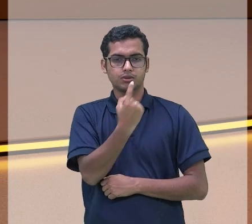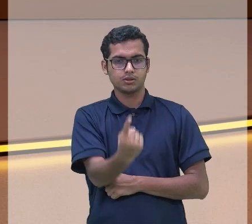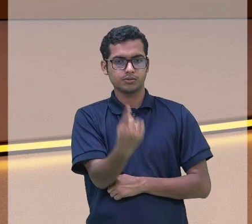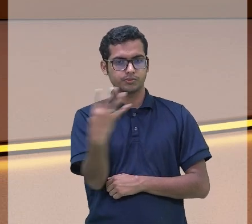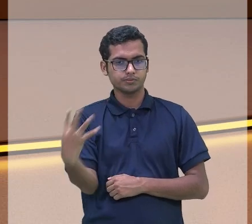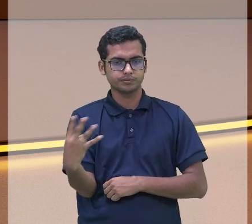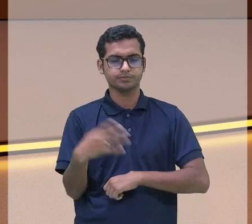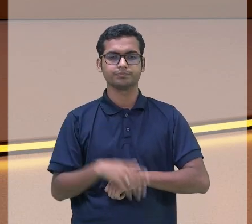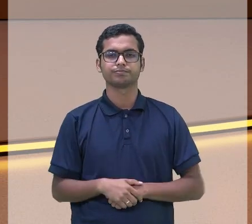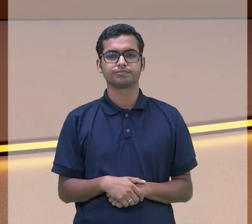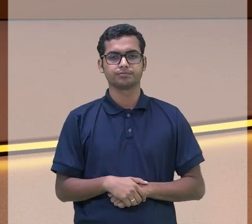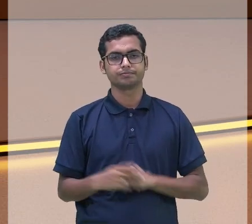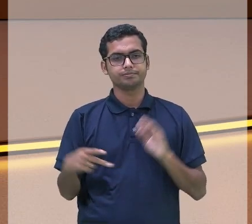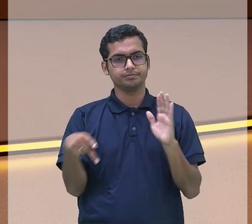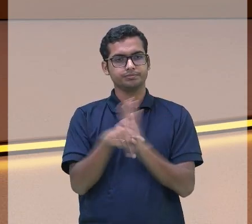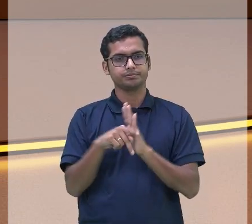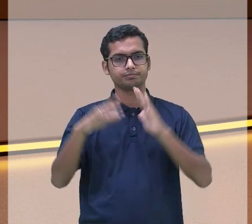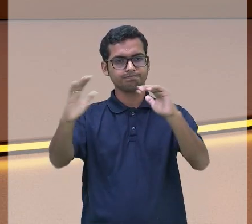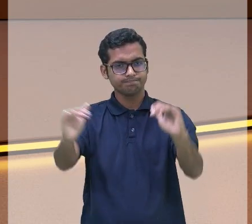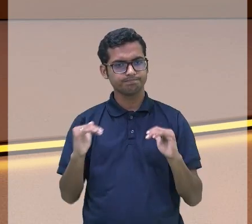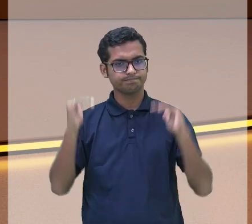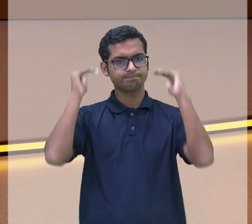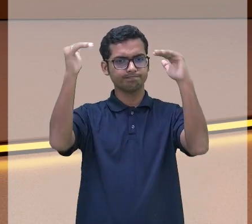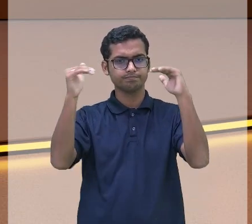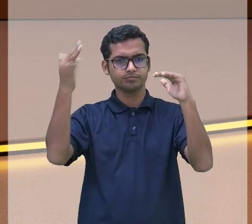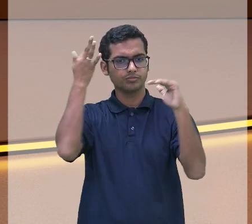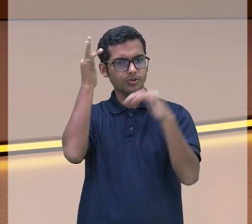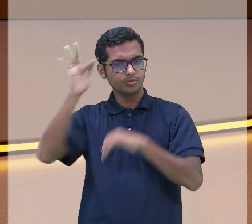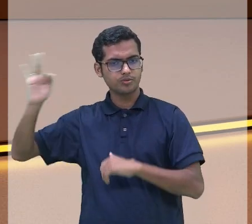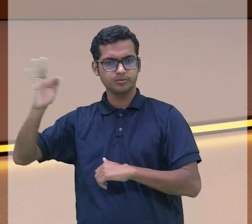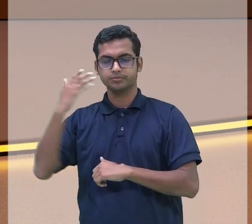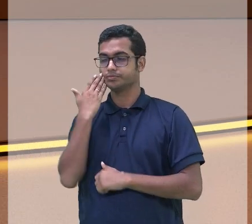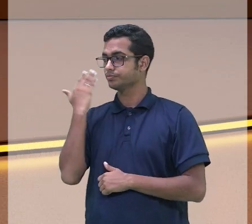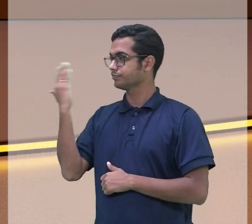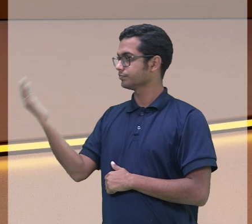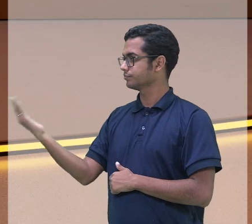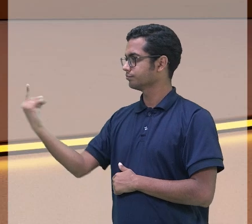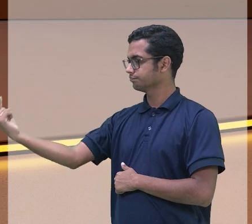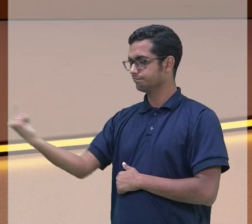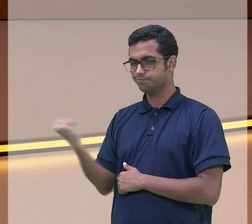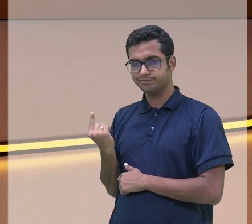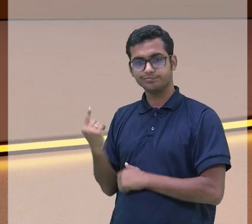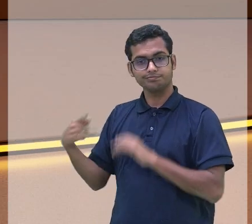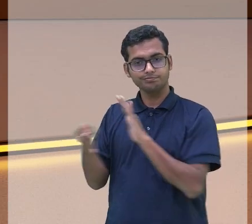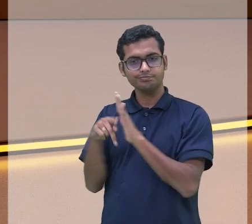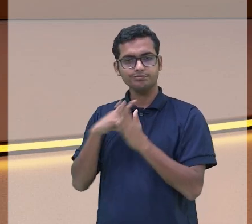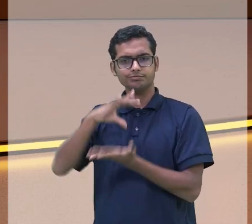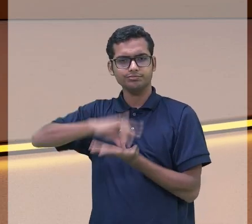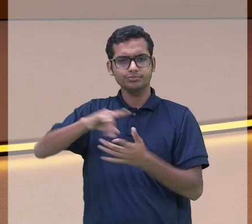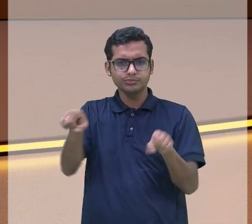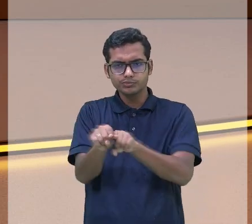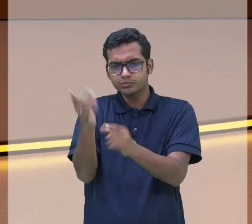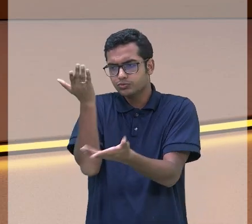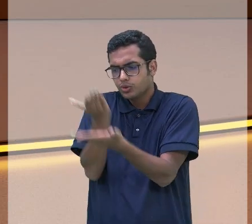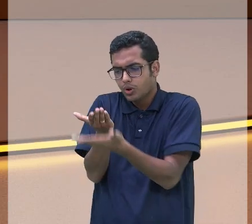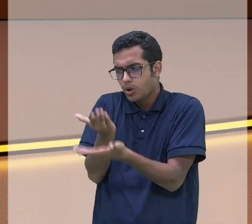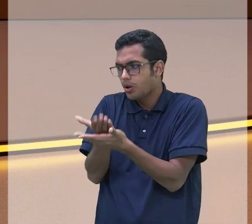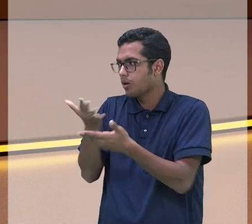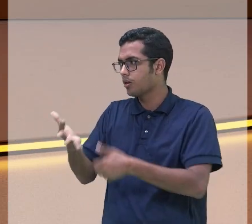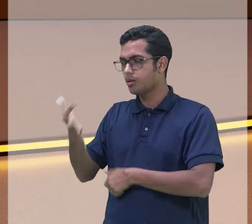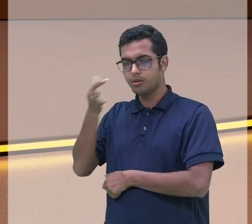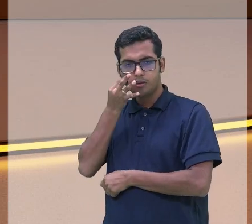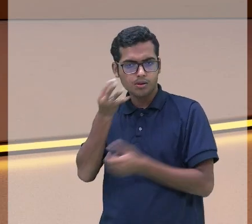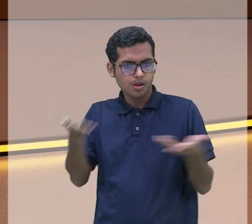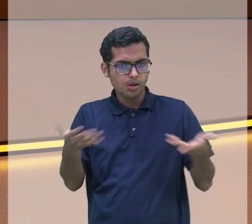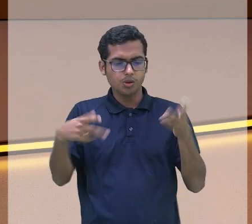monarcas absolutistas franceses. Então, eu vou chamá-lo aqui para contemplar nossa aula ali, para se fazer presente, o Rei